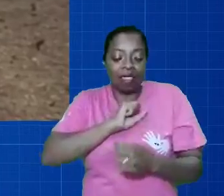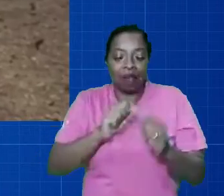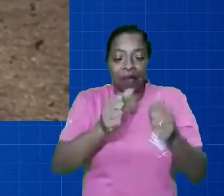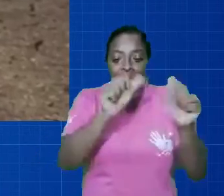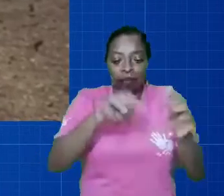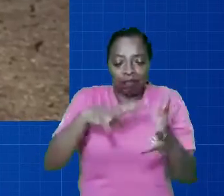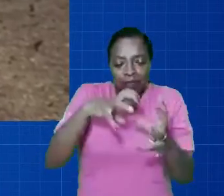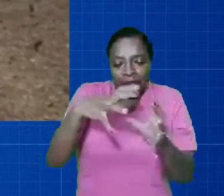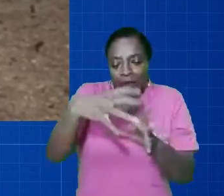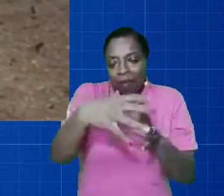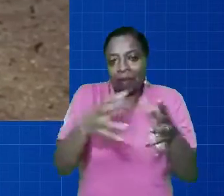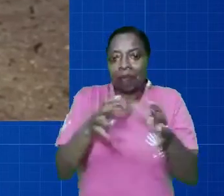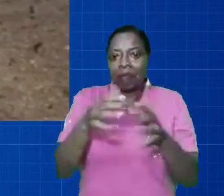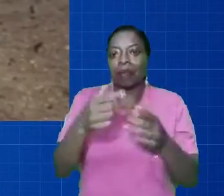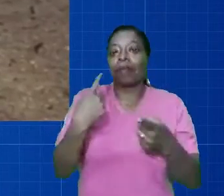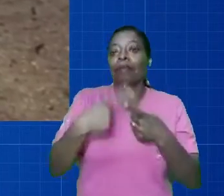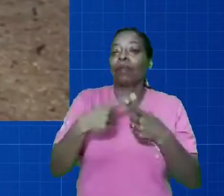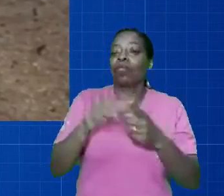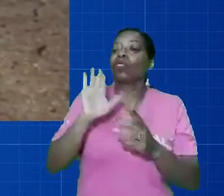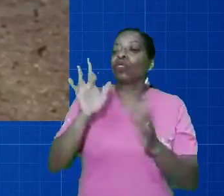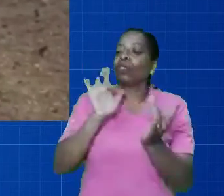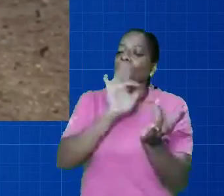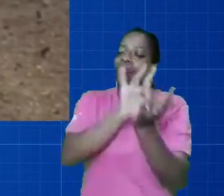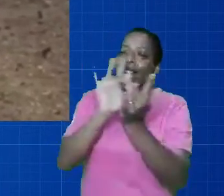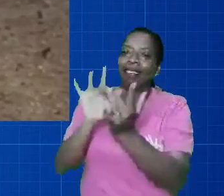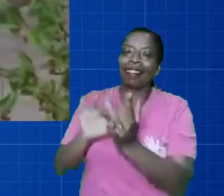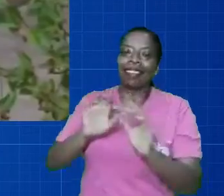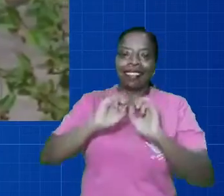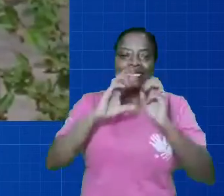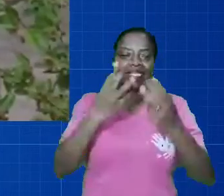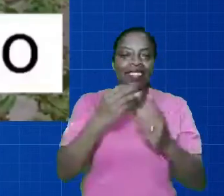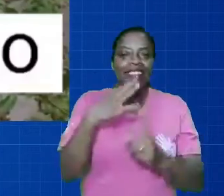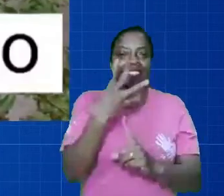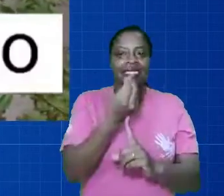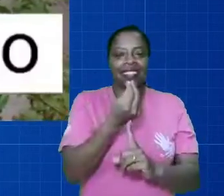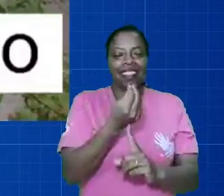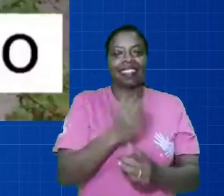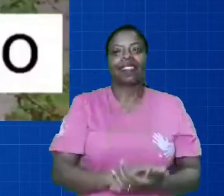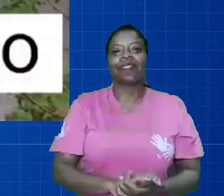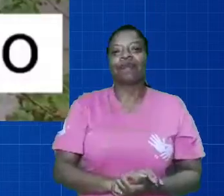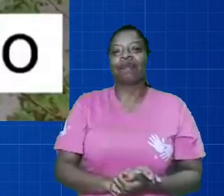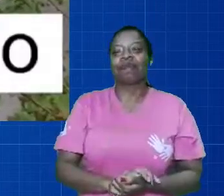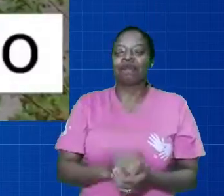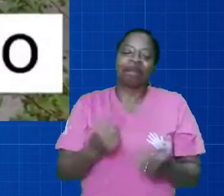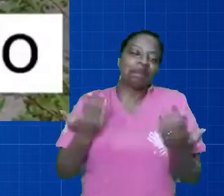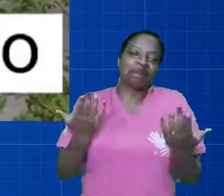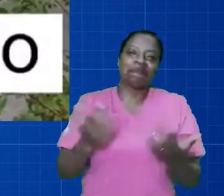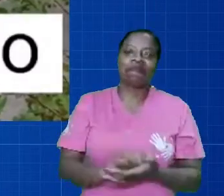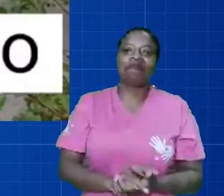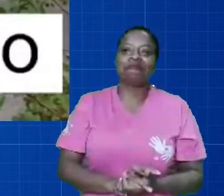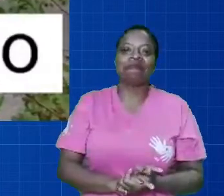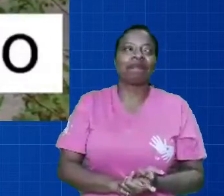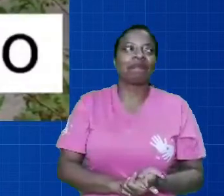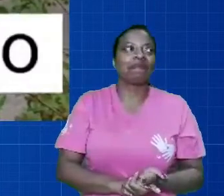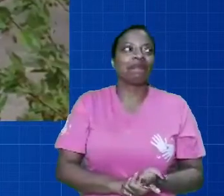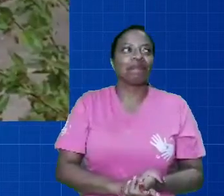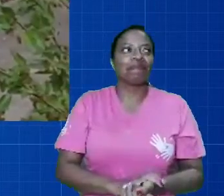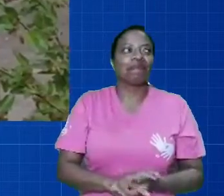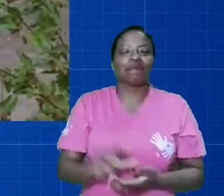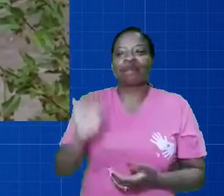com essa matéria. É isso. Olá, eu sou a professora Márcia